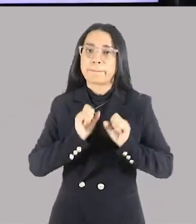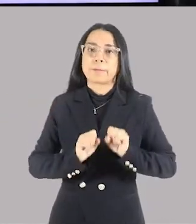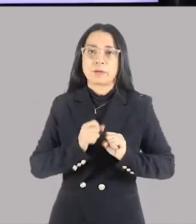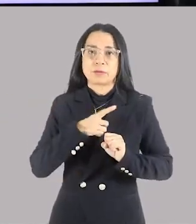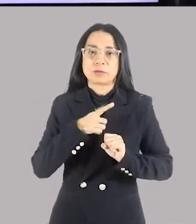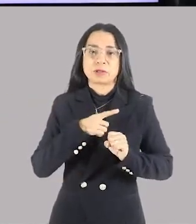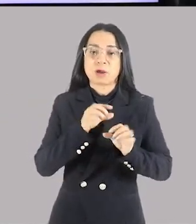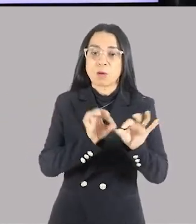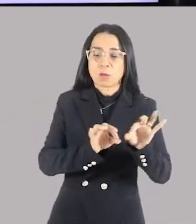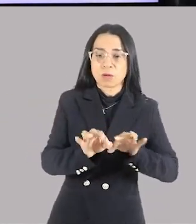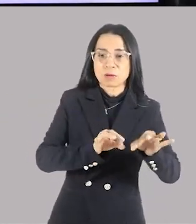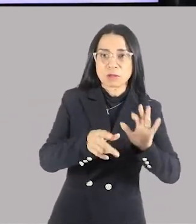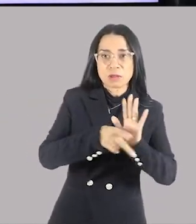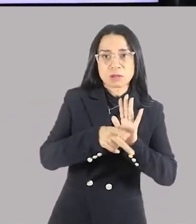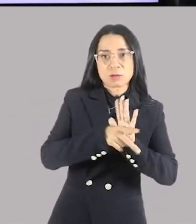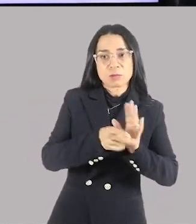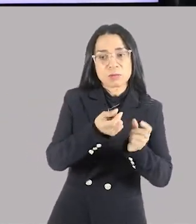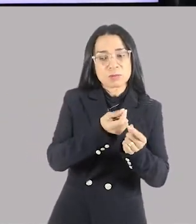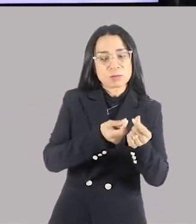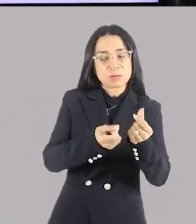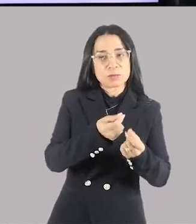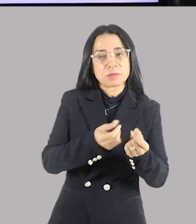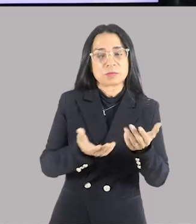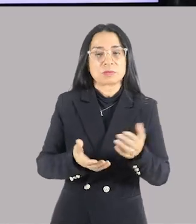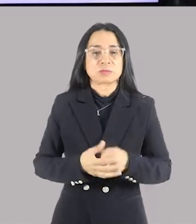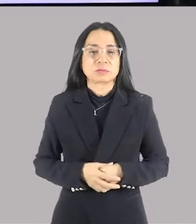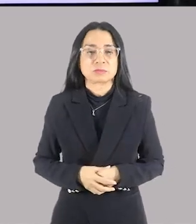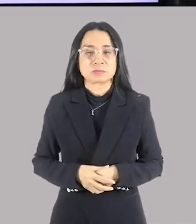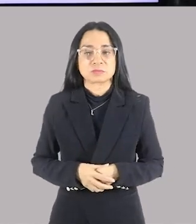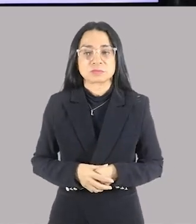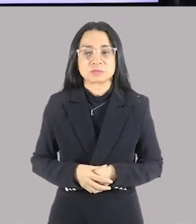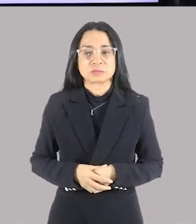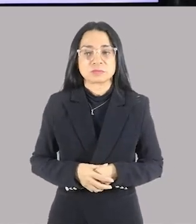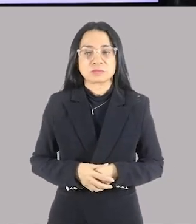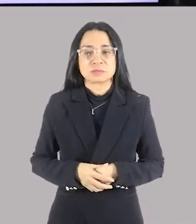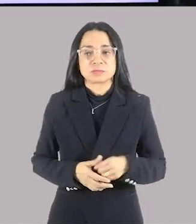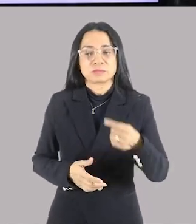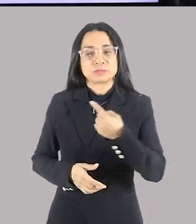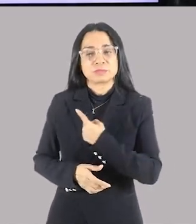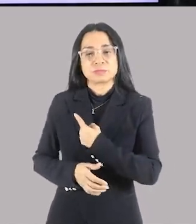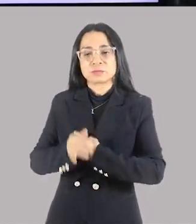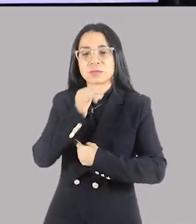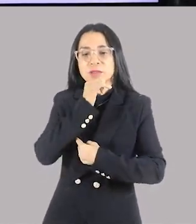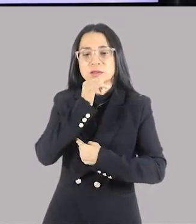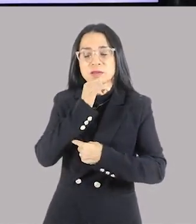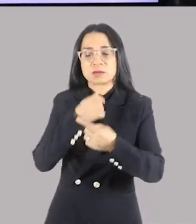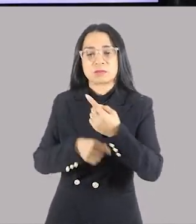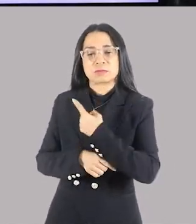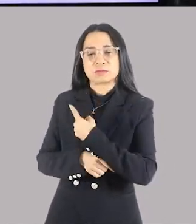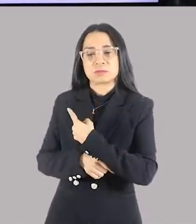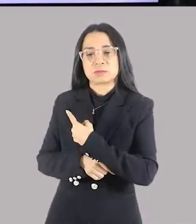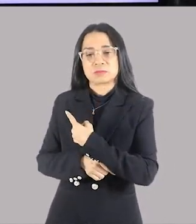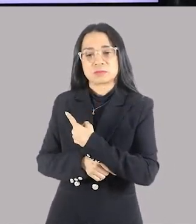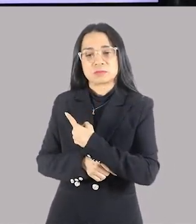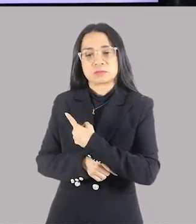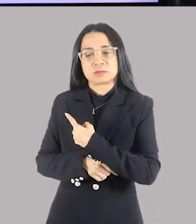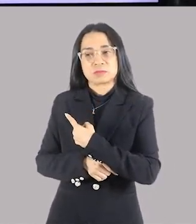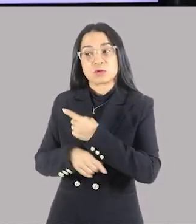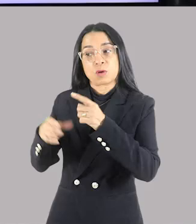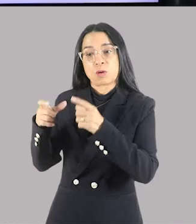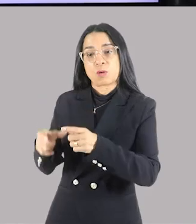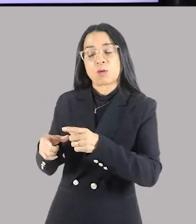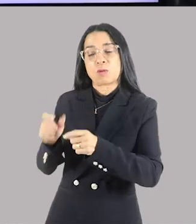finanças, perfeito? Bom, exemplos de órgãos superiores, gabinetes e procuradorias. Por exemplo,